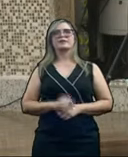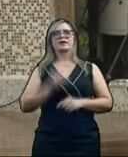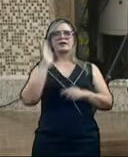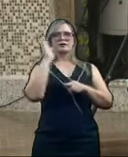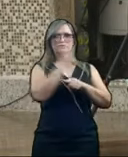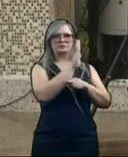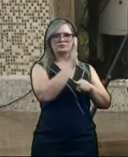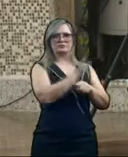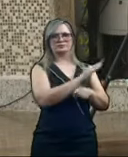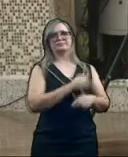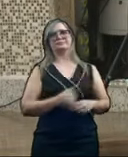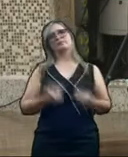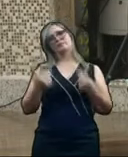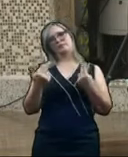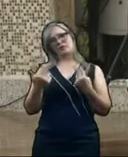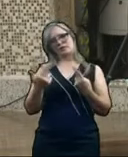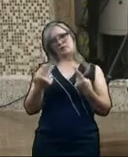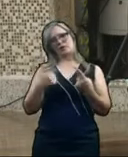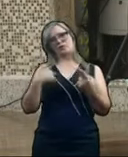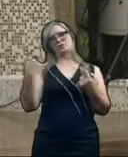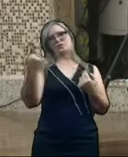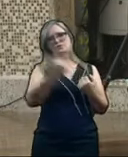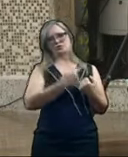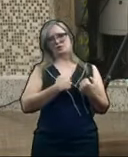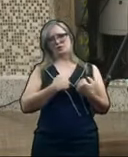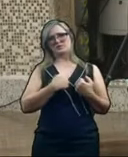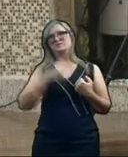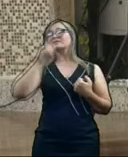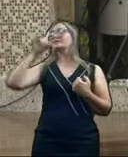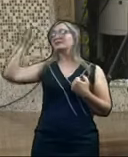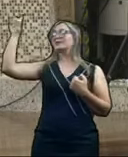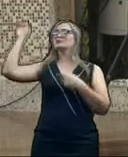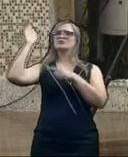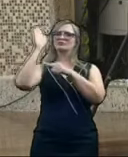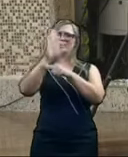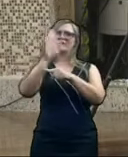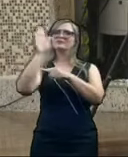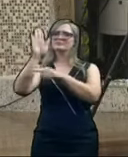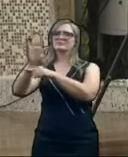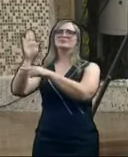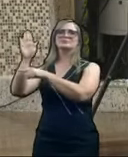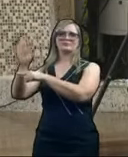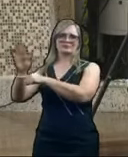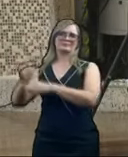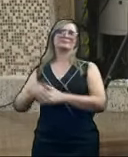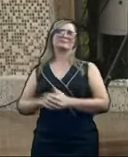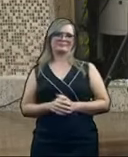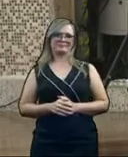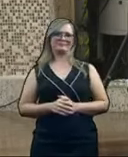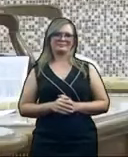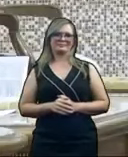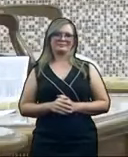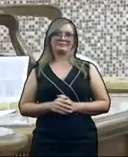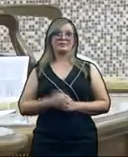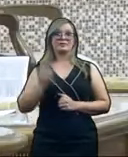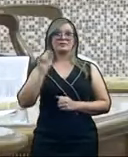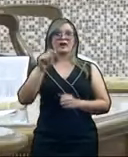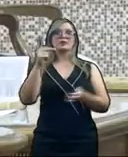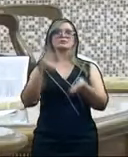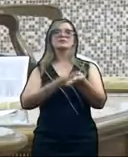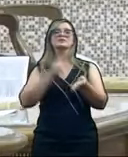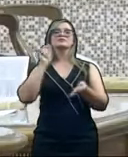coisa Deus vai intervir a seu favor a Deus visitor labão em sonho Olha aquele lacinho Não mexe